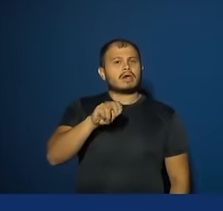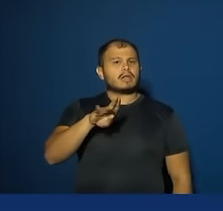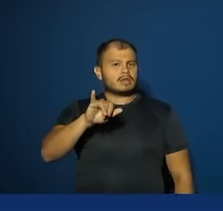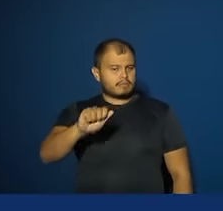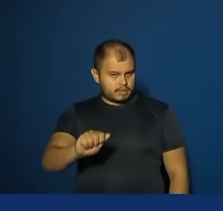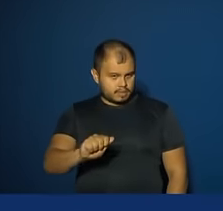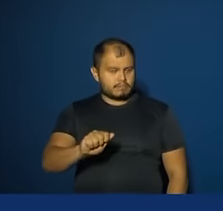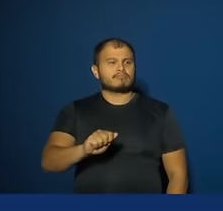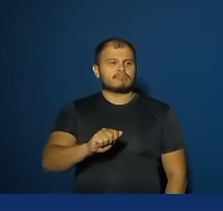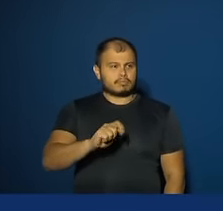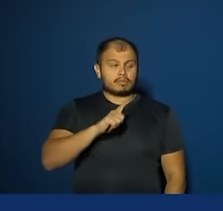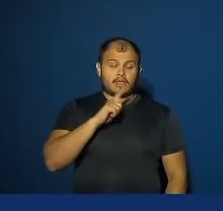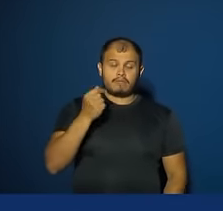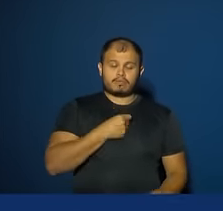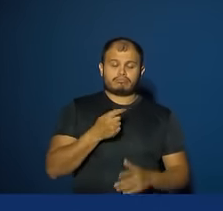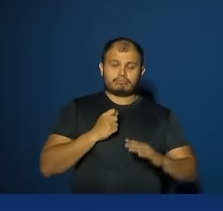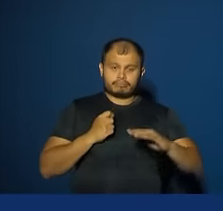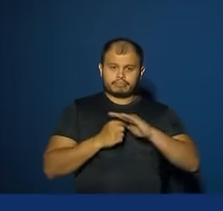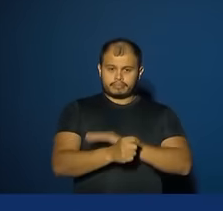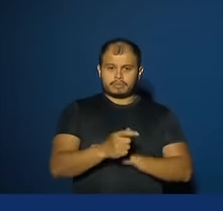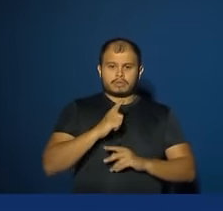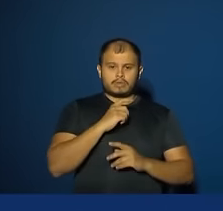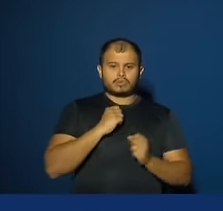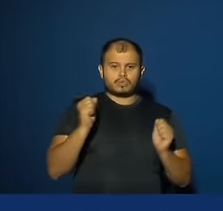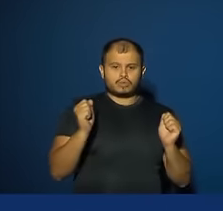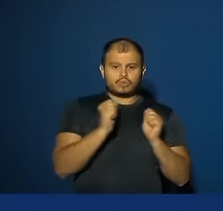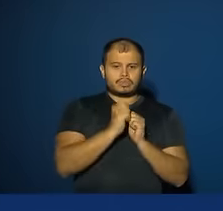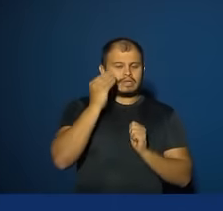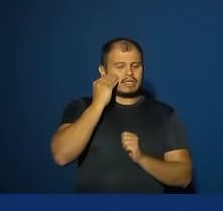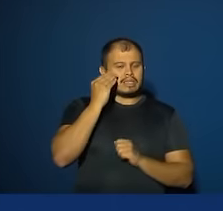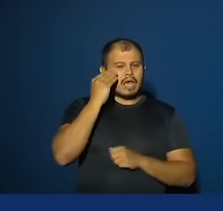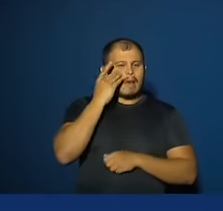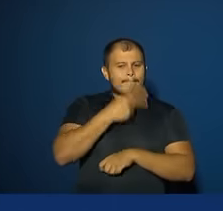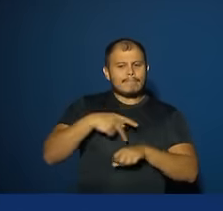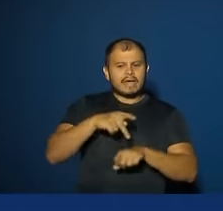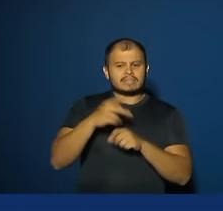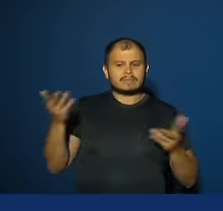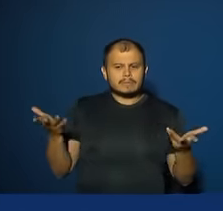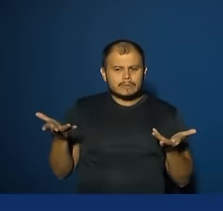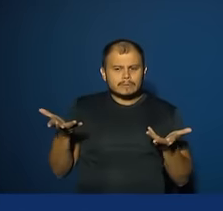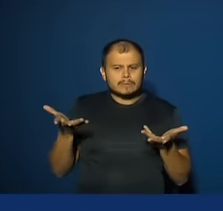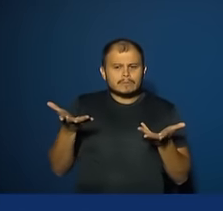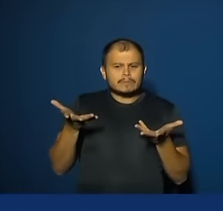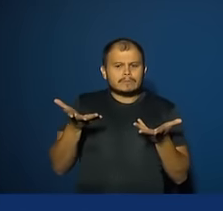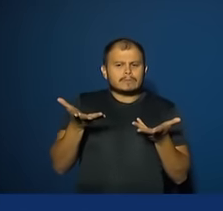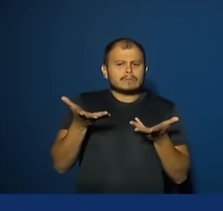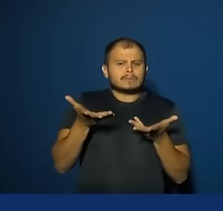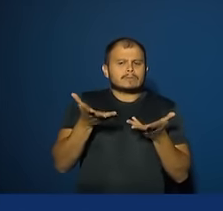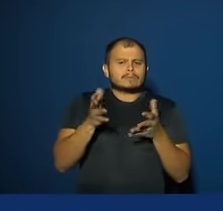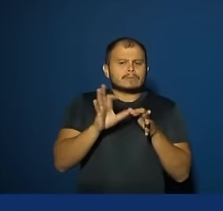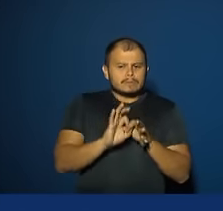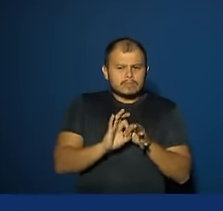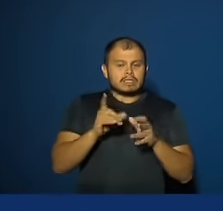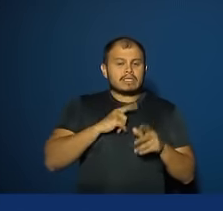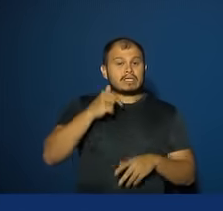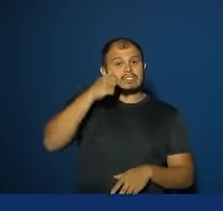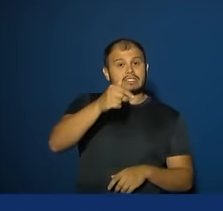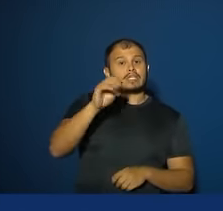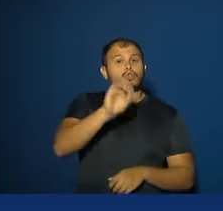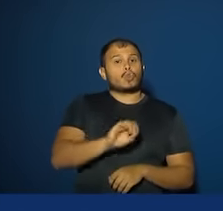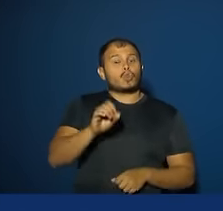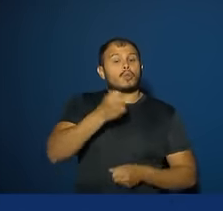como empresário muito forte em aproximar os dois países e aí a gente tem o 7 de outubro do ano